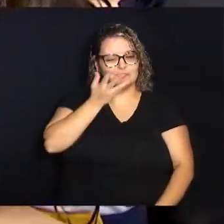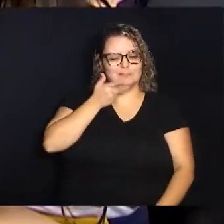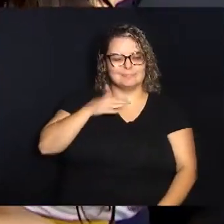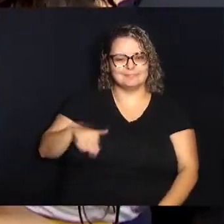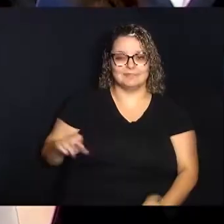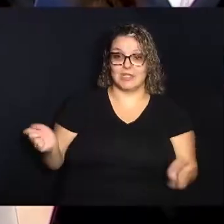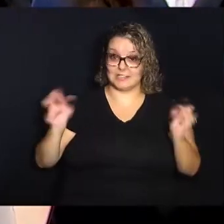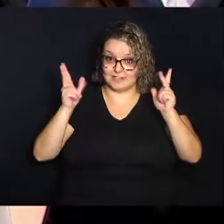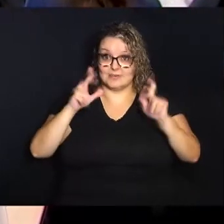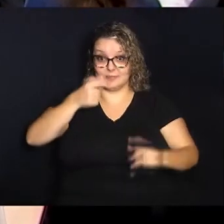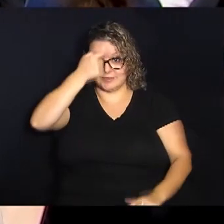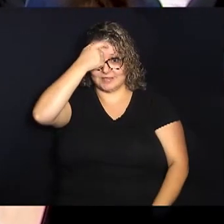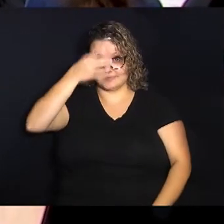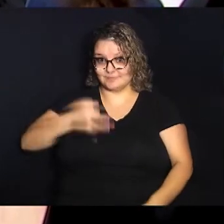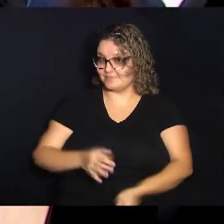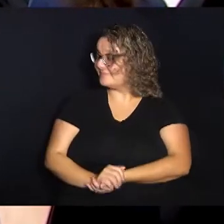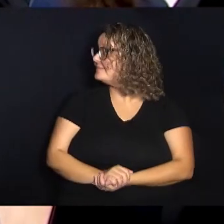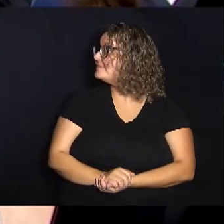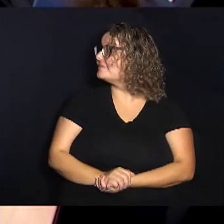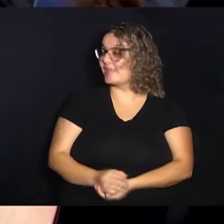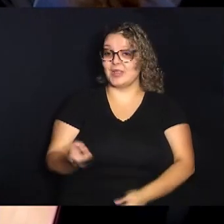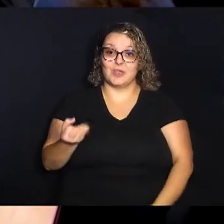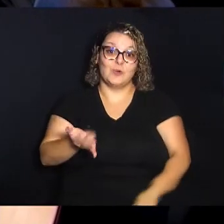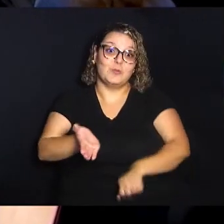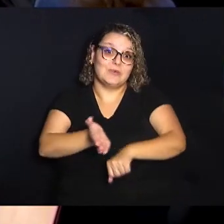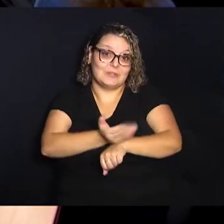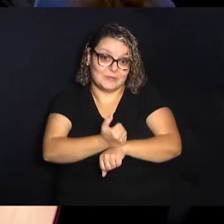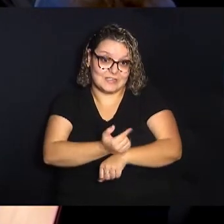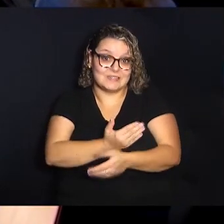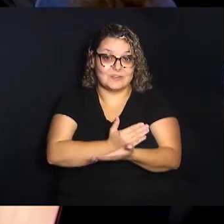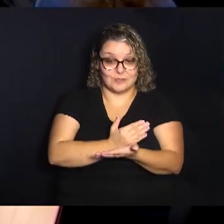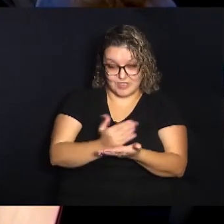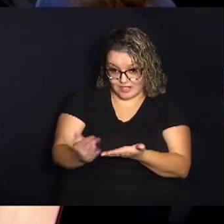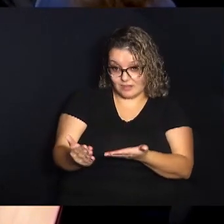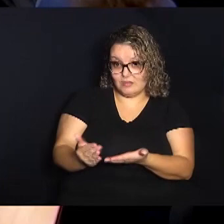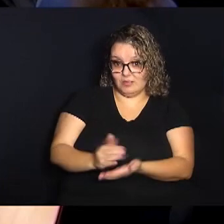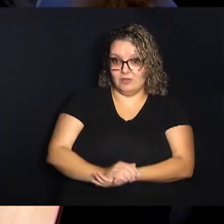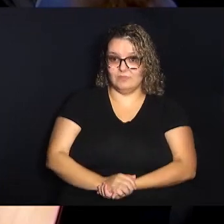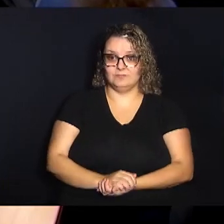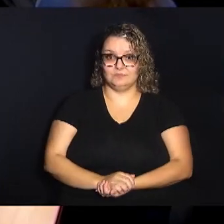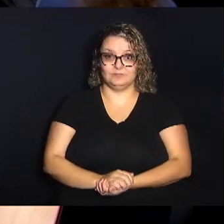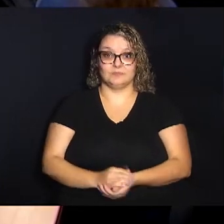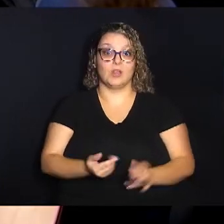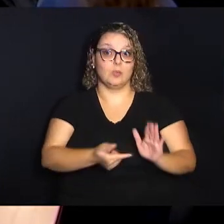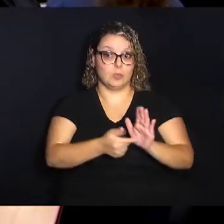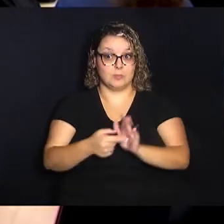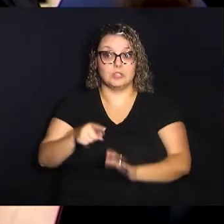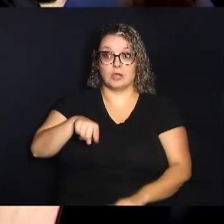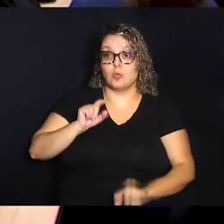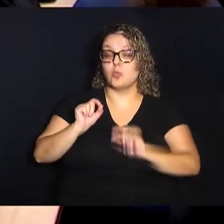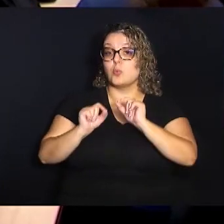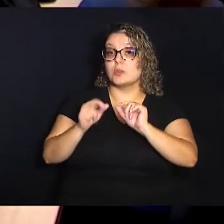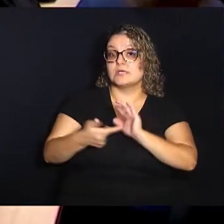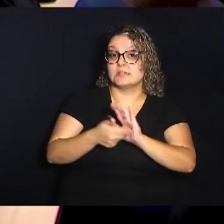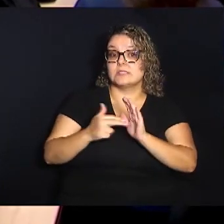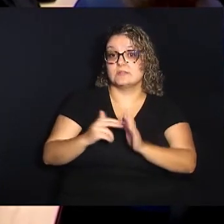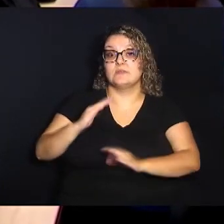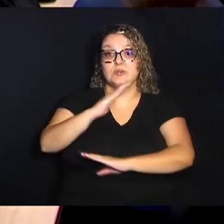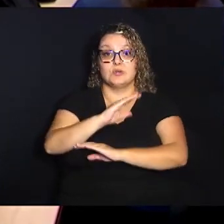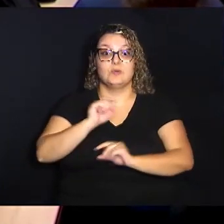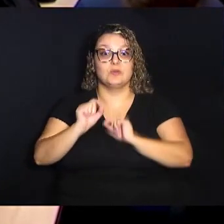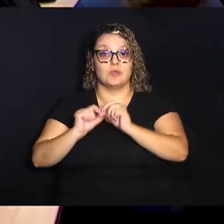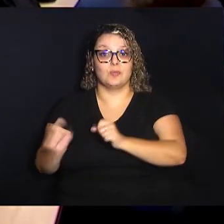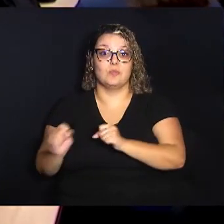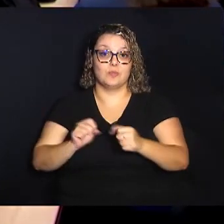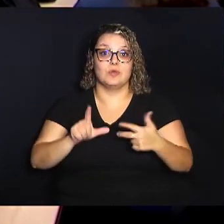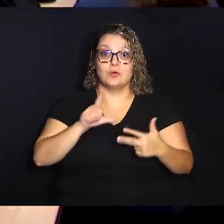de cidadania. Eu acho que quanto mais cedo a gente começar a mostrar para eles o que é a Câmara, o que é o Poder Legislativo, o que é